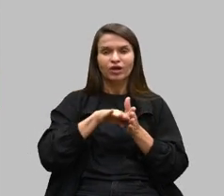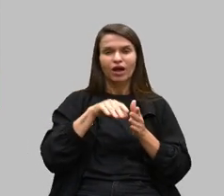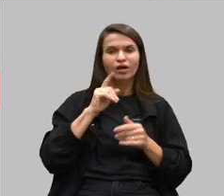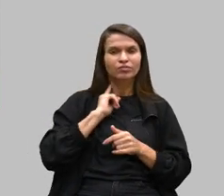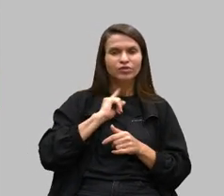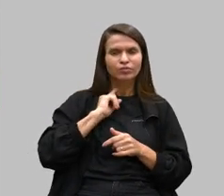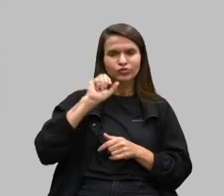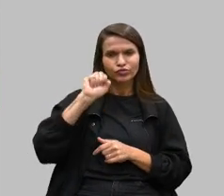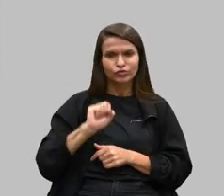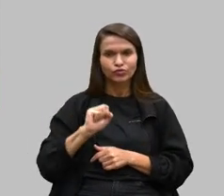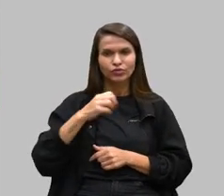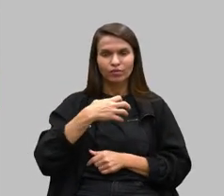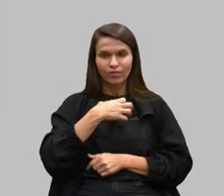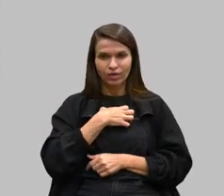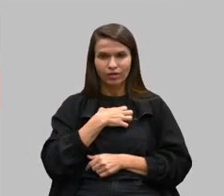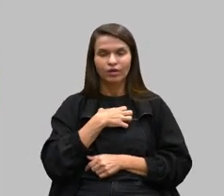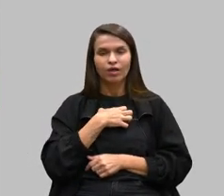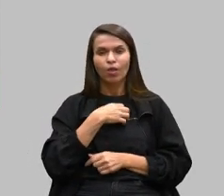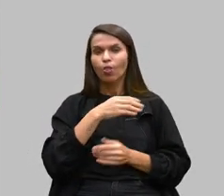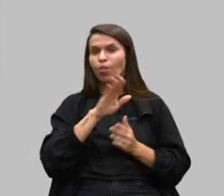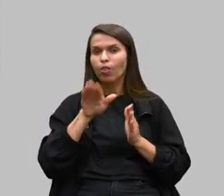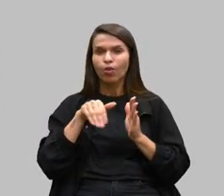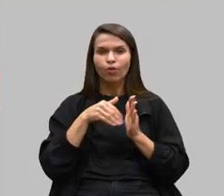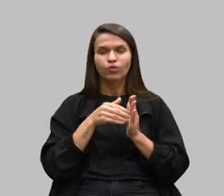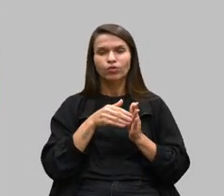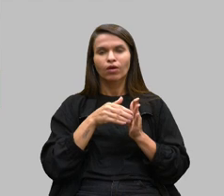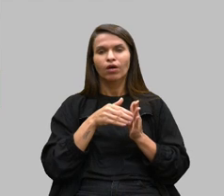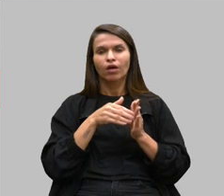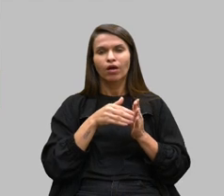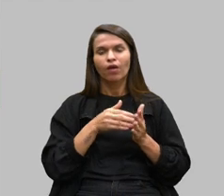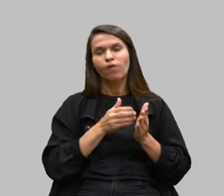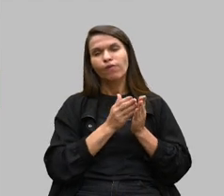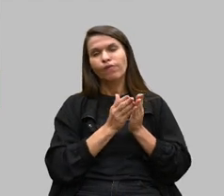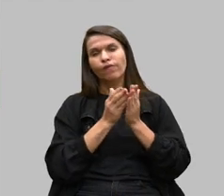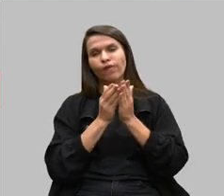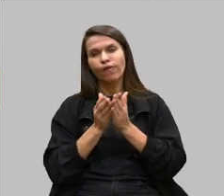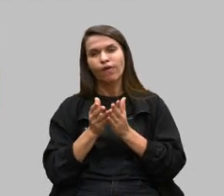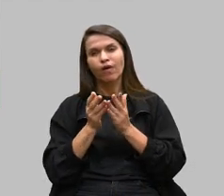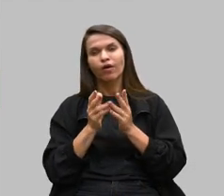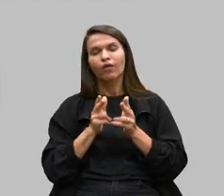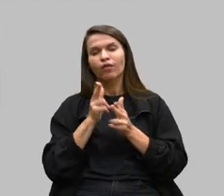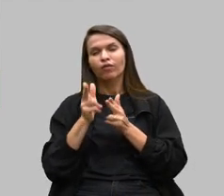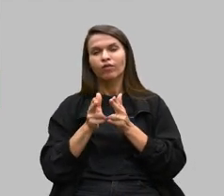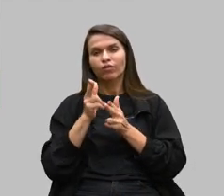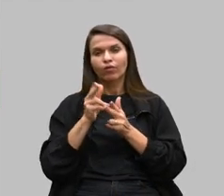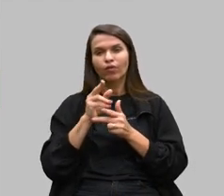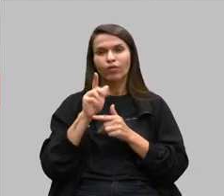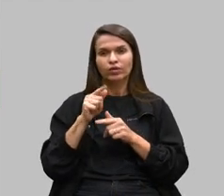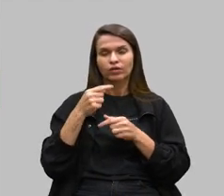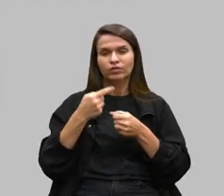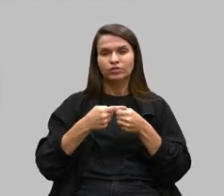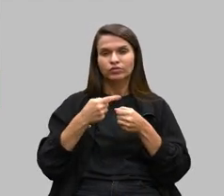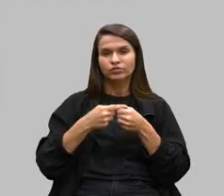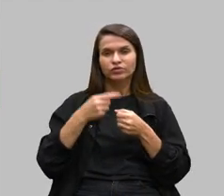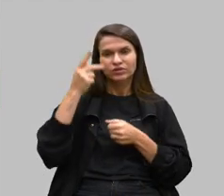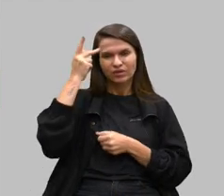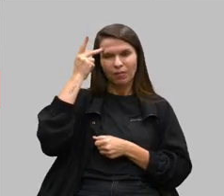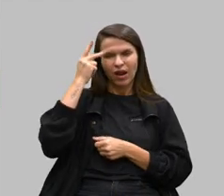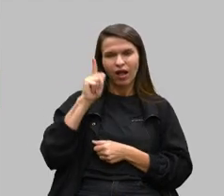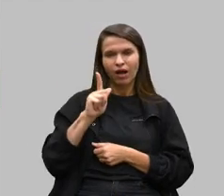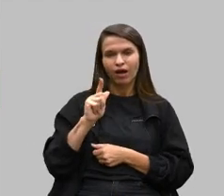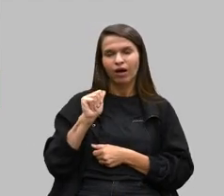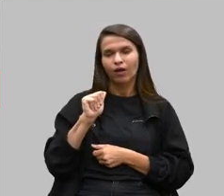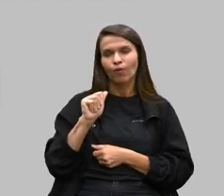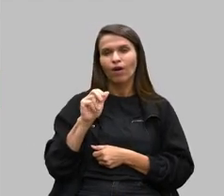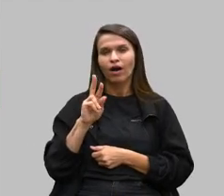da Bahia tudo é desembarcado em Guarulhos ou Vira Copos o aeroporto de Confins não recebe